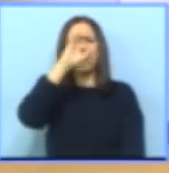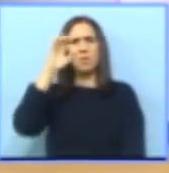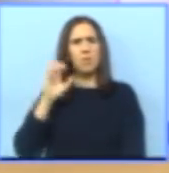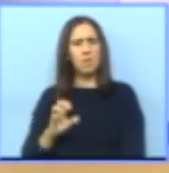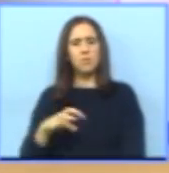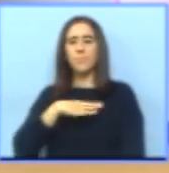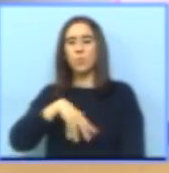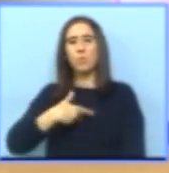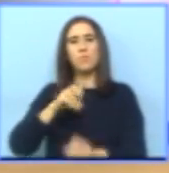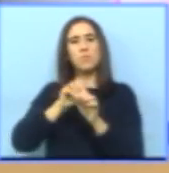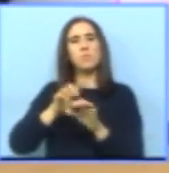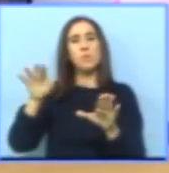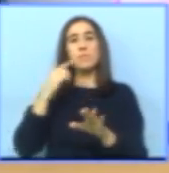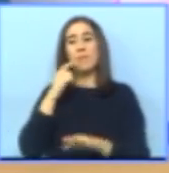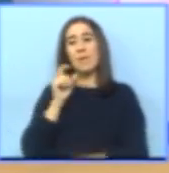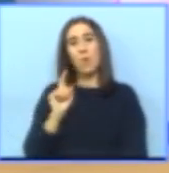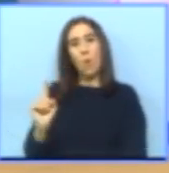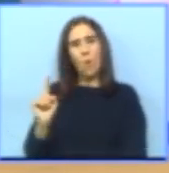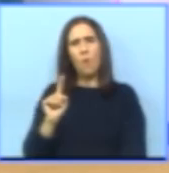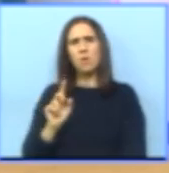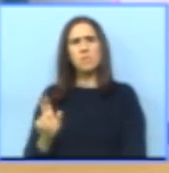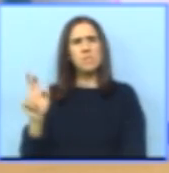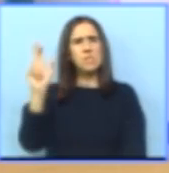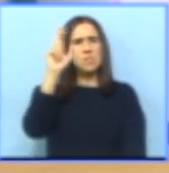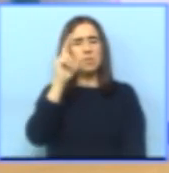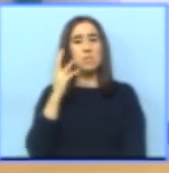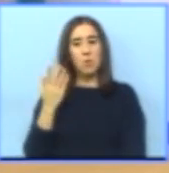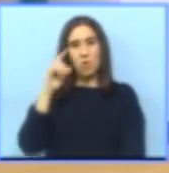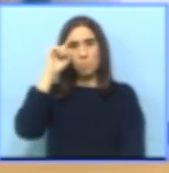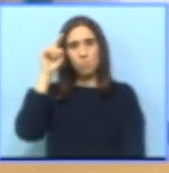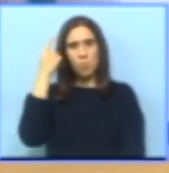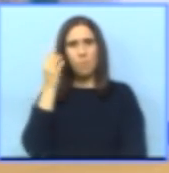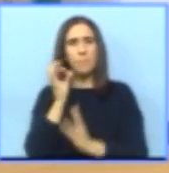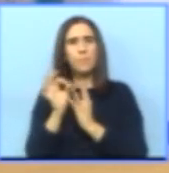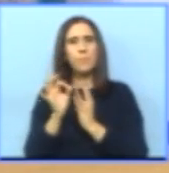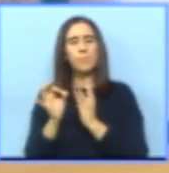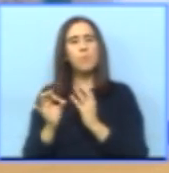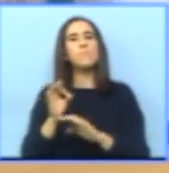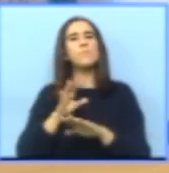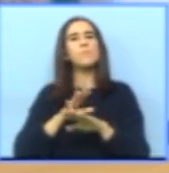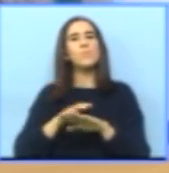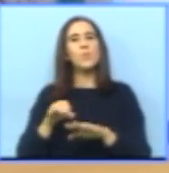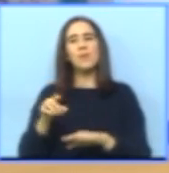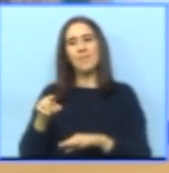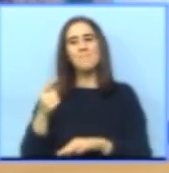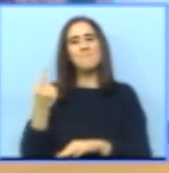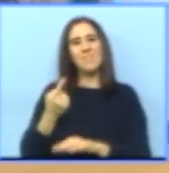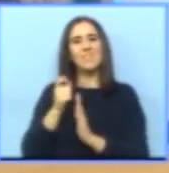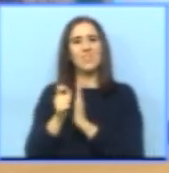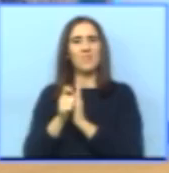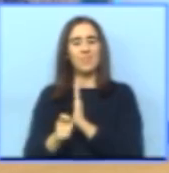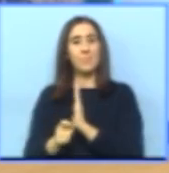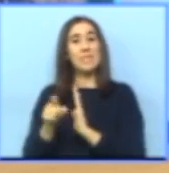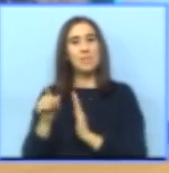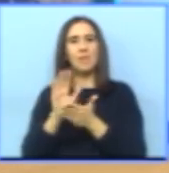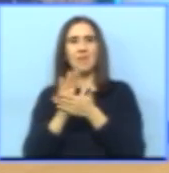globalização aqui significa que eles foram a todo lado. Se sabemos isto com bastante pormenor, foi porque eles eram obrigados a escrever. E, portanto,